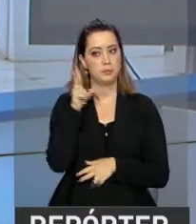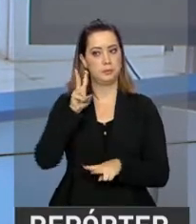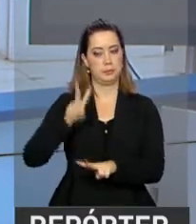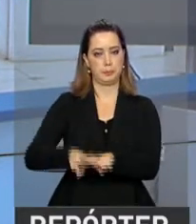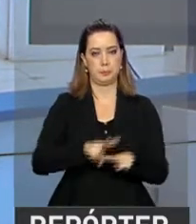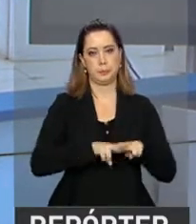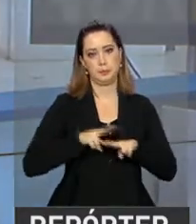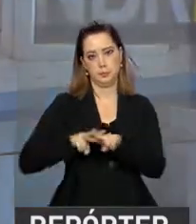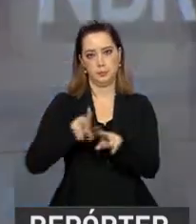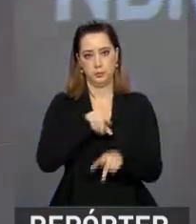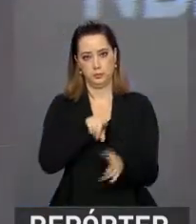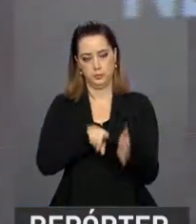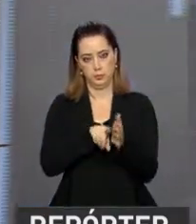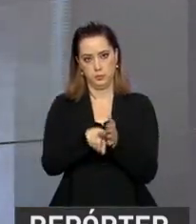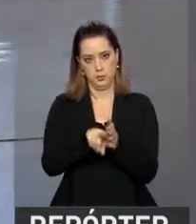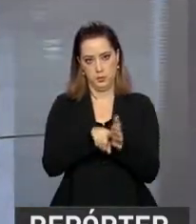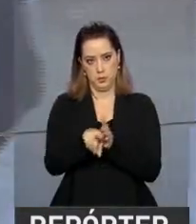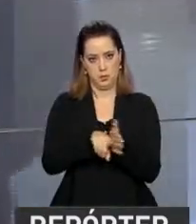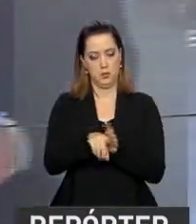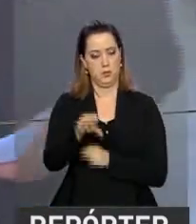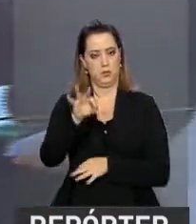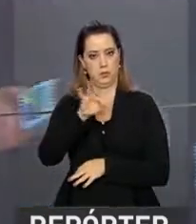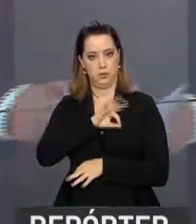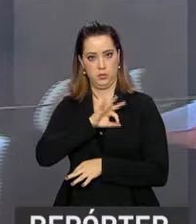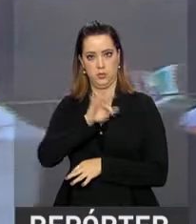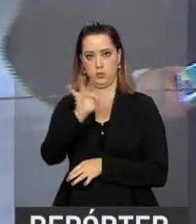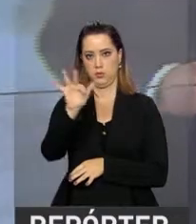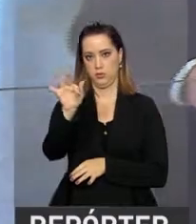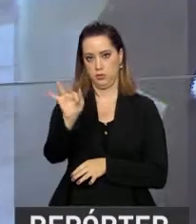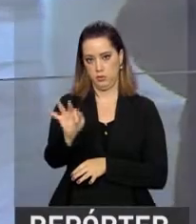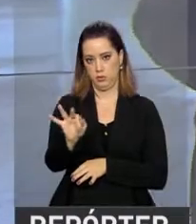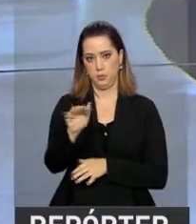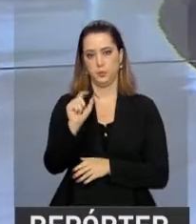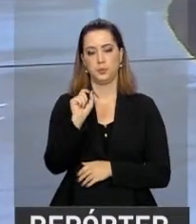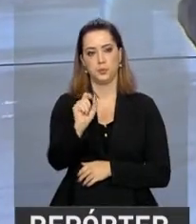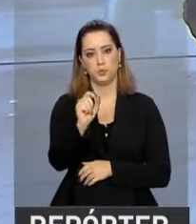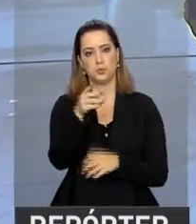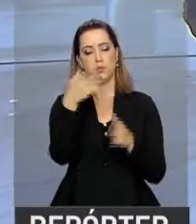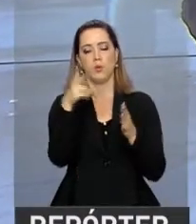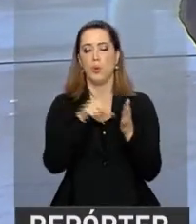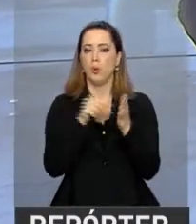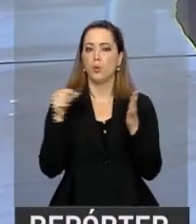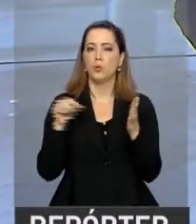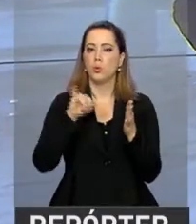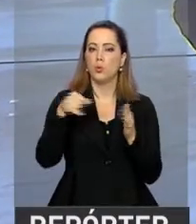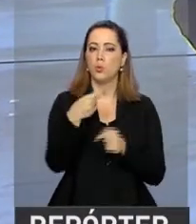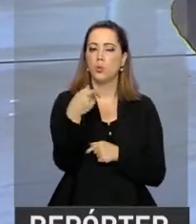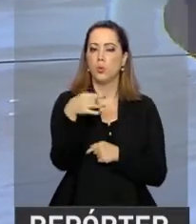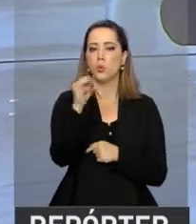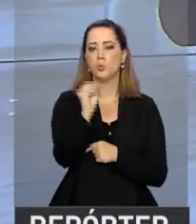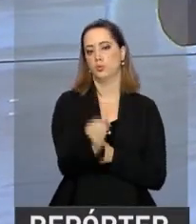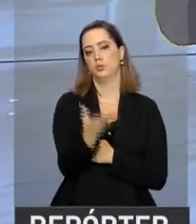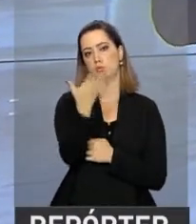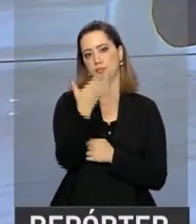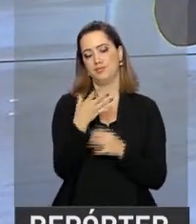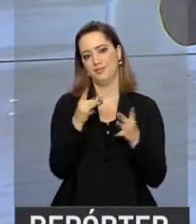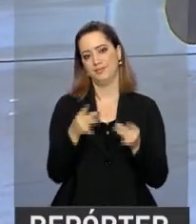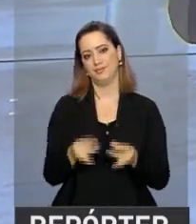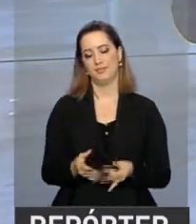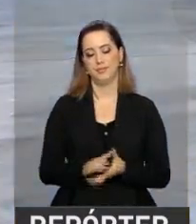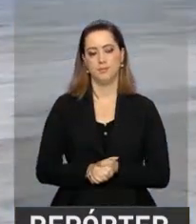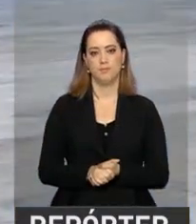Federal. O João Pedro Neto está no Palácio do Planalto e traz para a gente os detalhes dessa operação. João Pedro. Pois é,